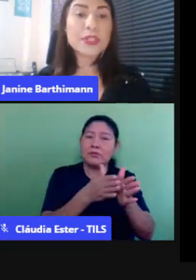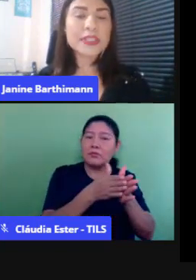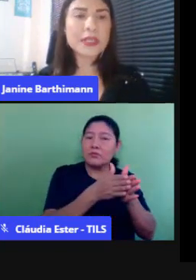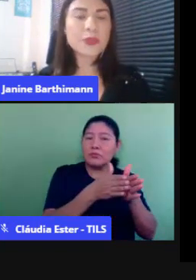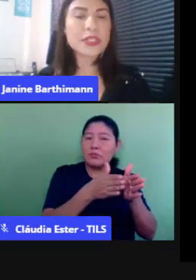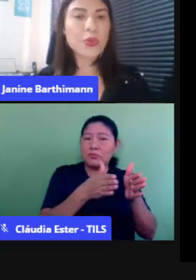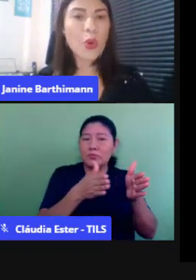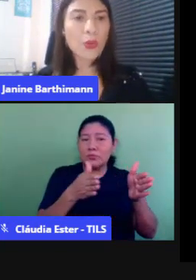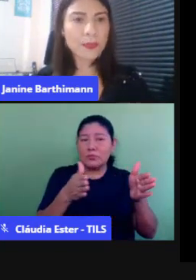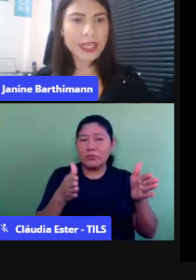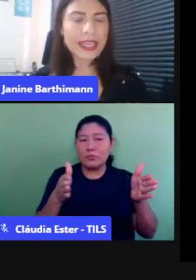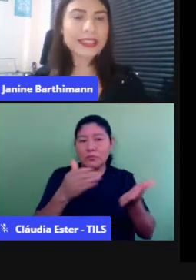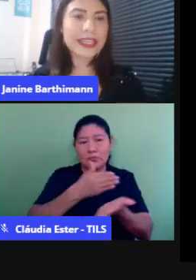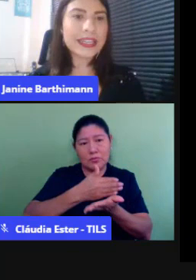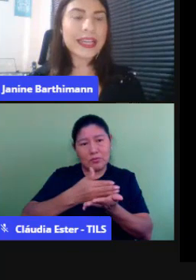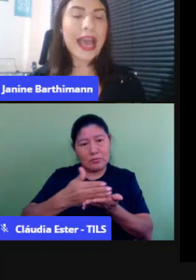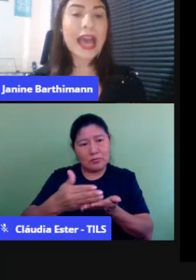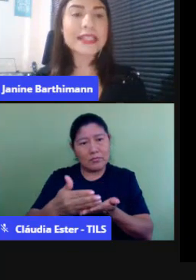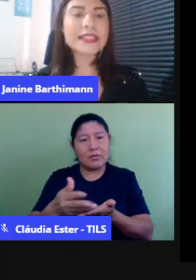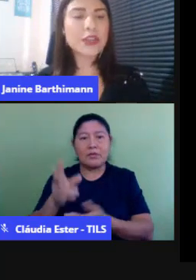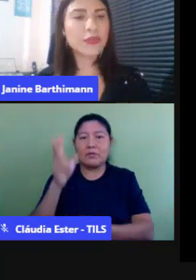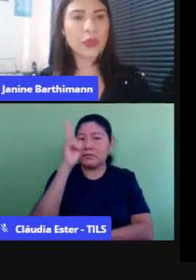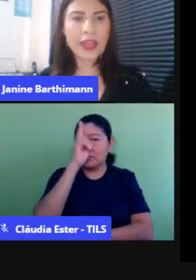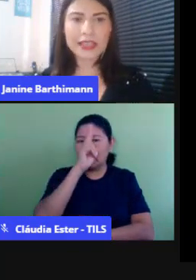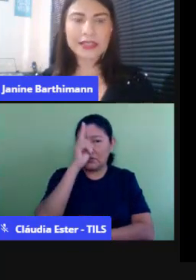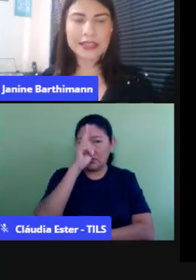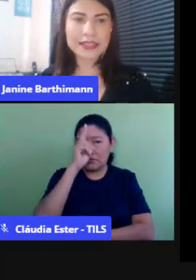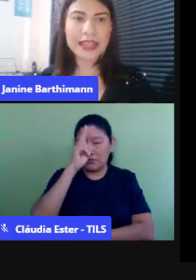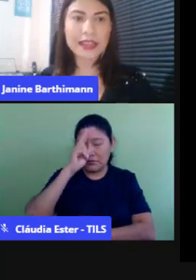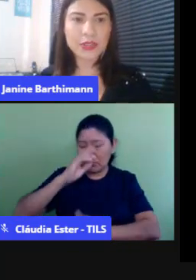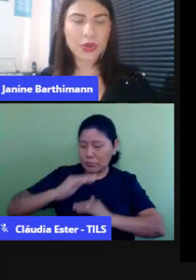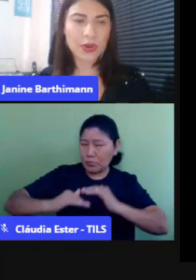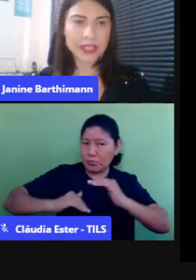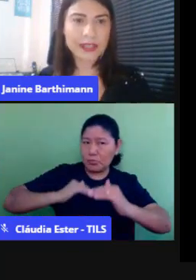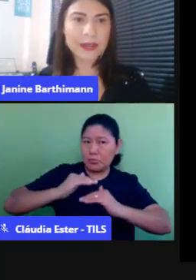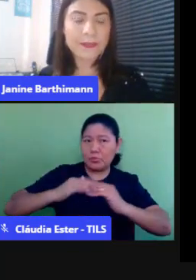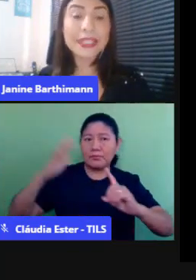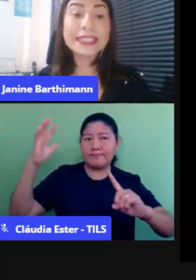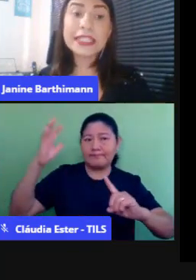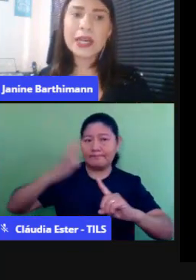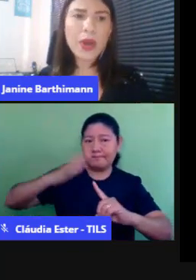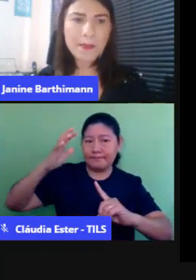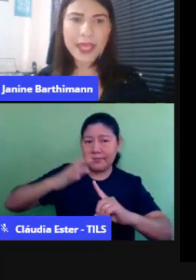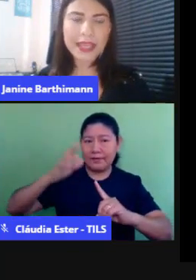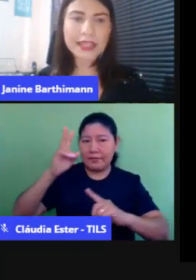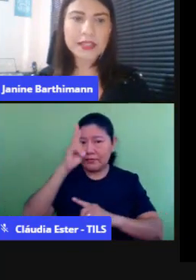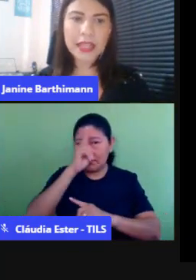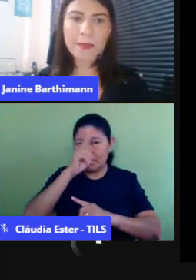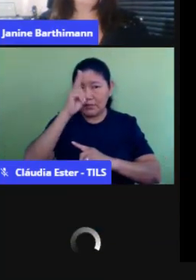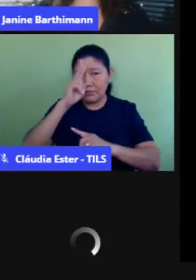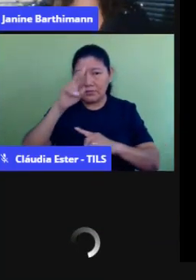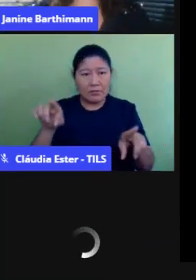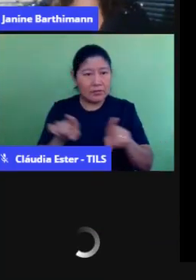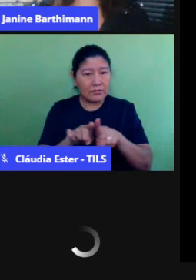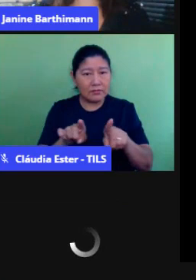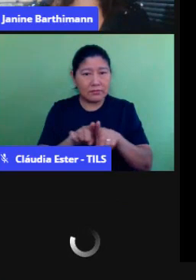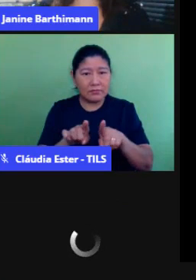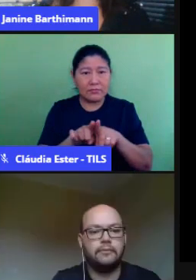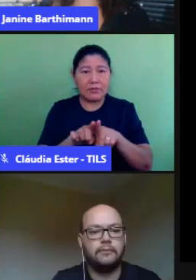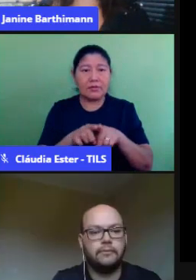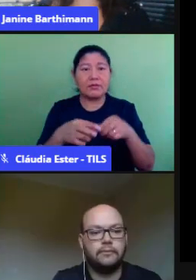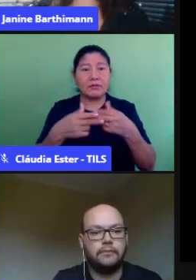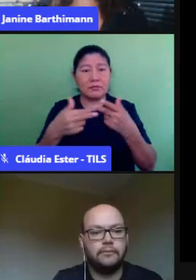nós possamos compreender as influências da história, não apenas na perspectiva